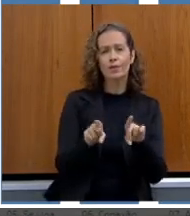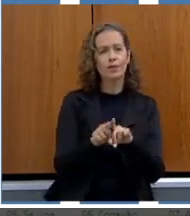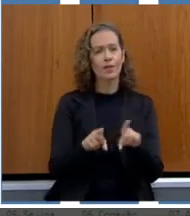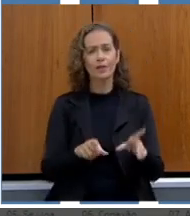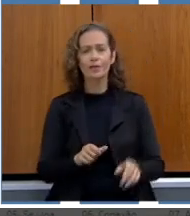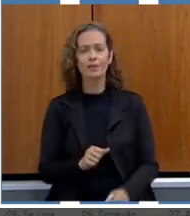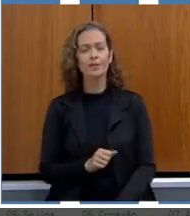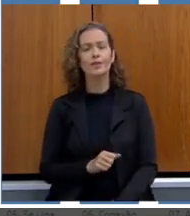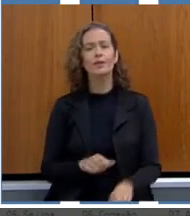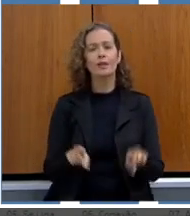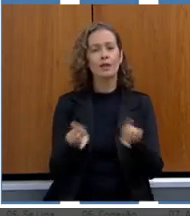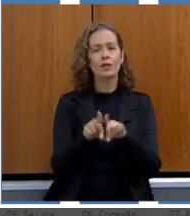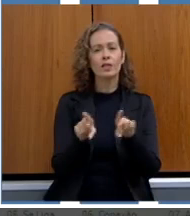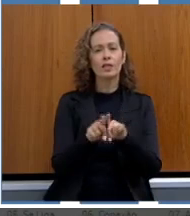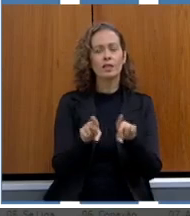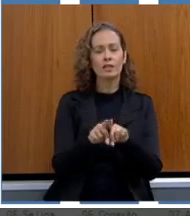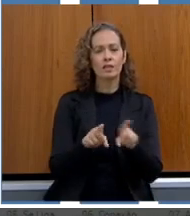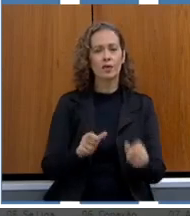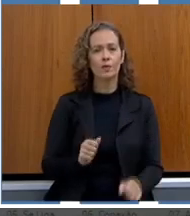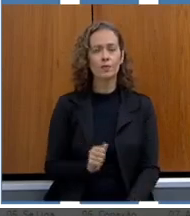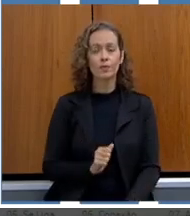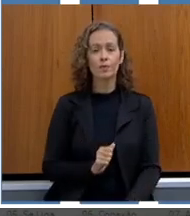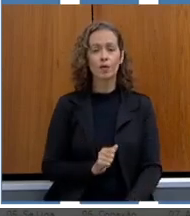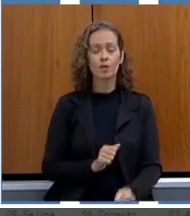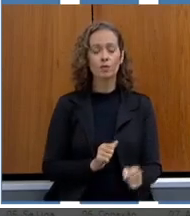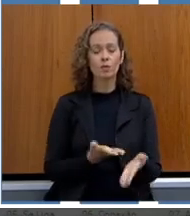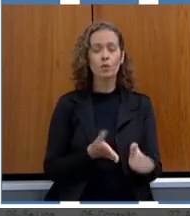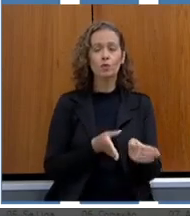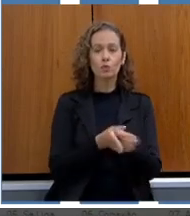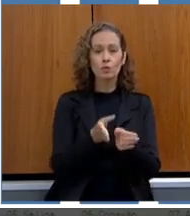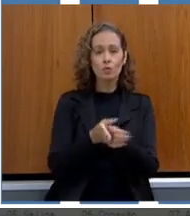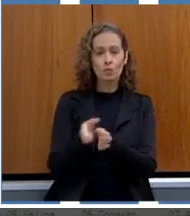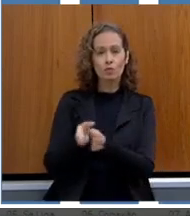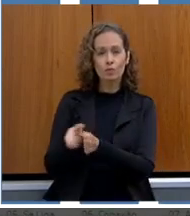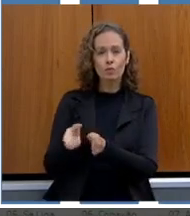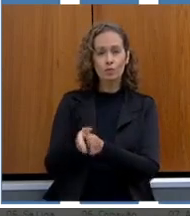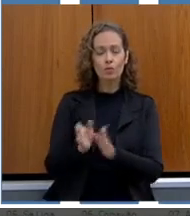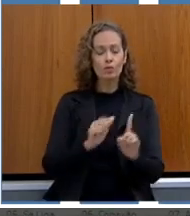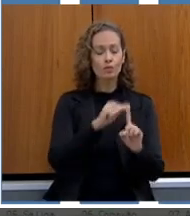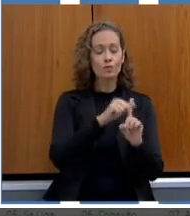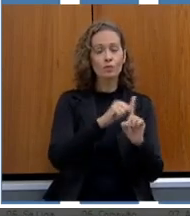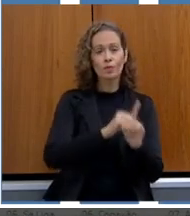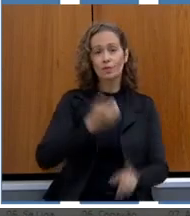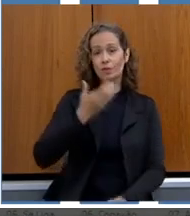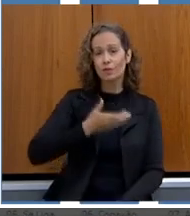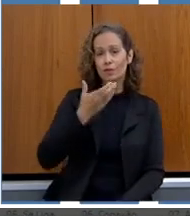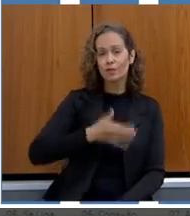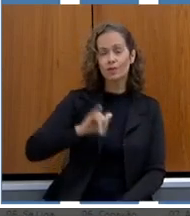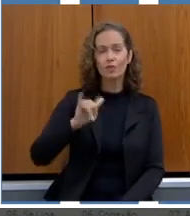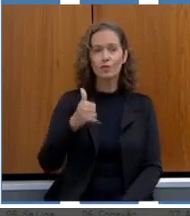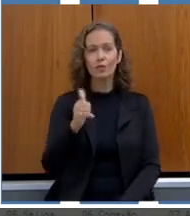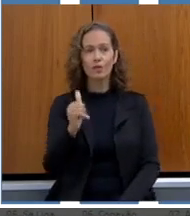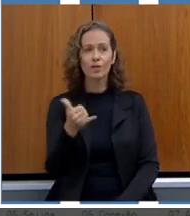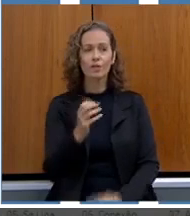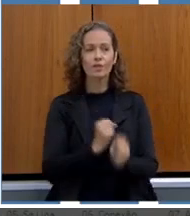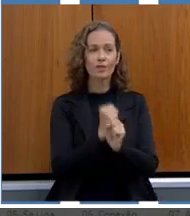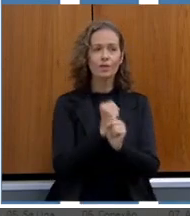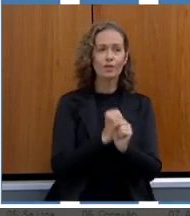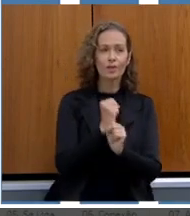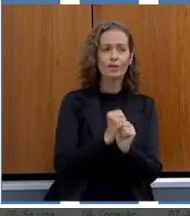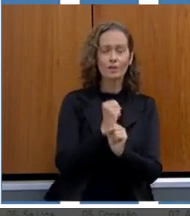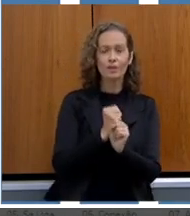cuidado grande de fazer uma consulta pública que ficou aberta entre os meses de dezembro e janeiro deste ano dezembro do ano passado